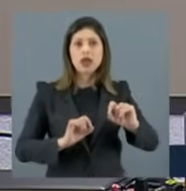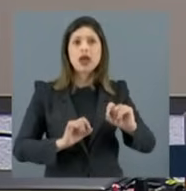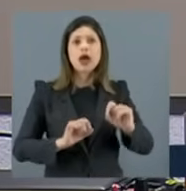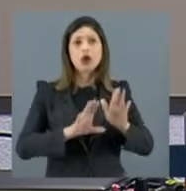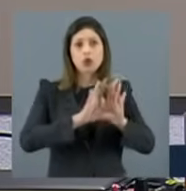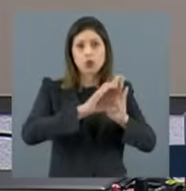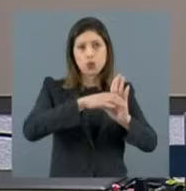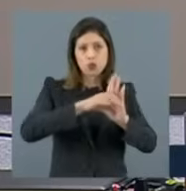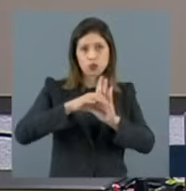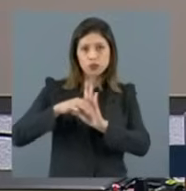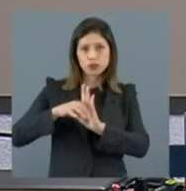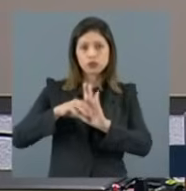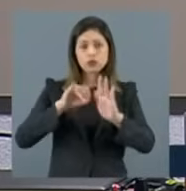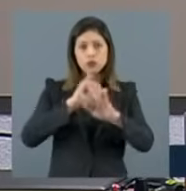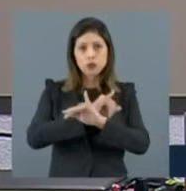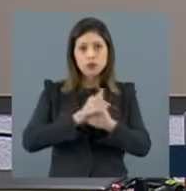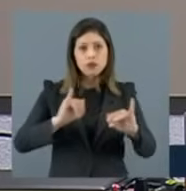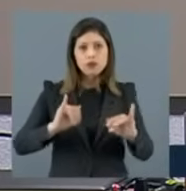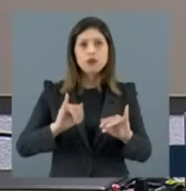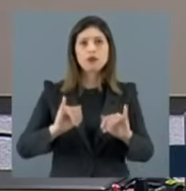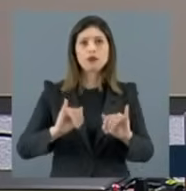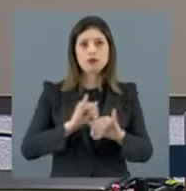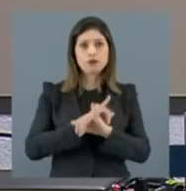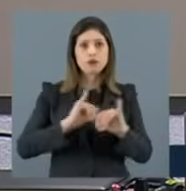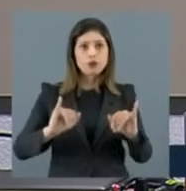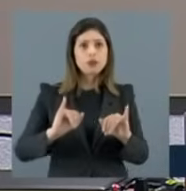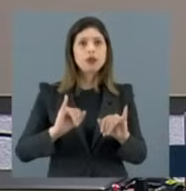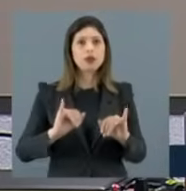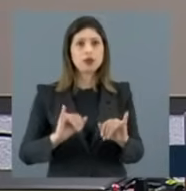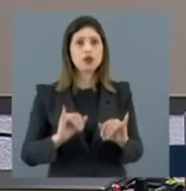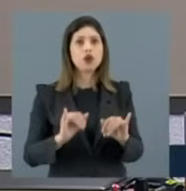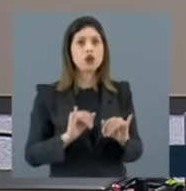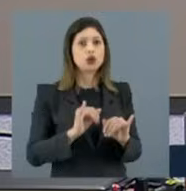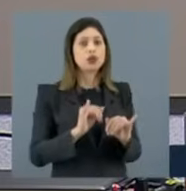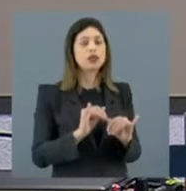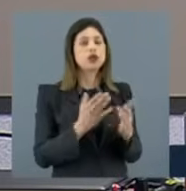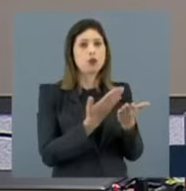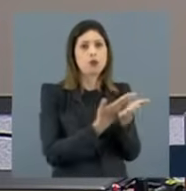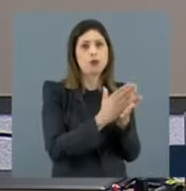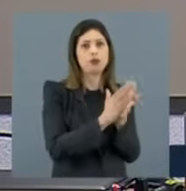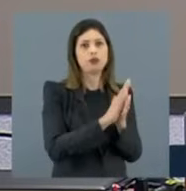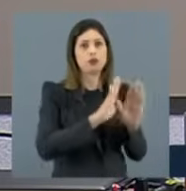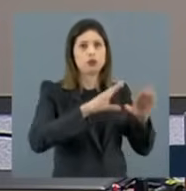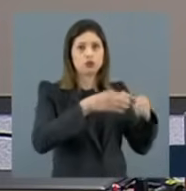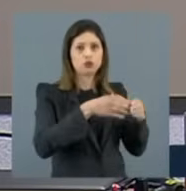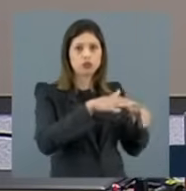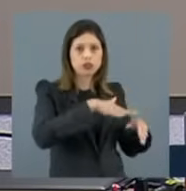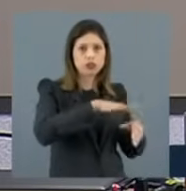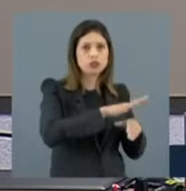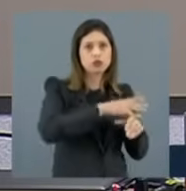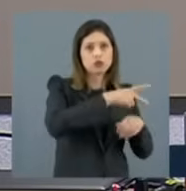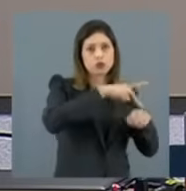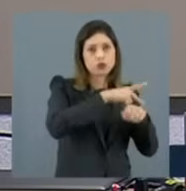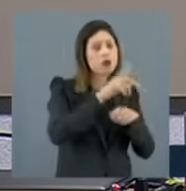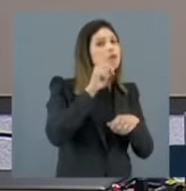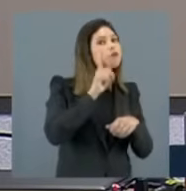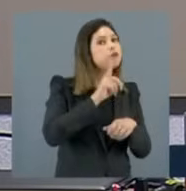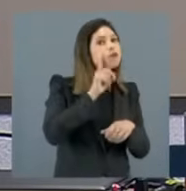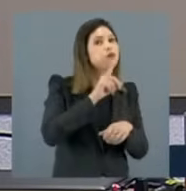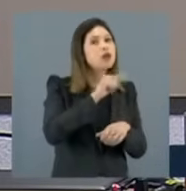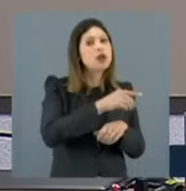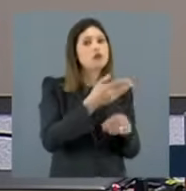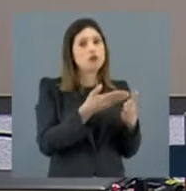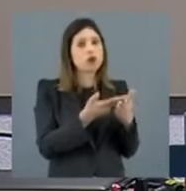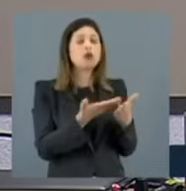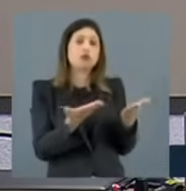foram importados do complexo industrial da censura americano, foi utilizado pelo TSE para justificar essa